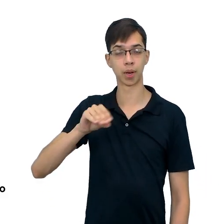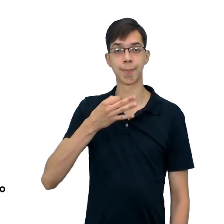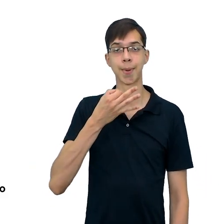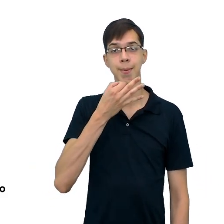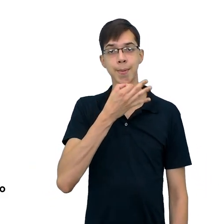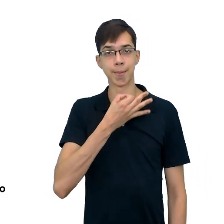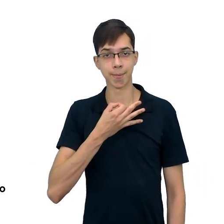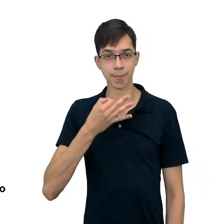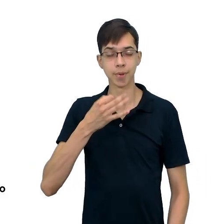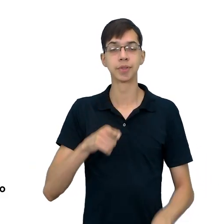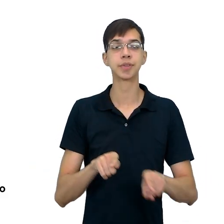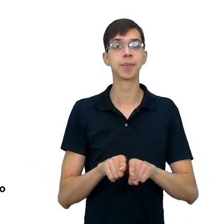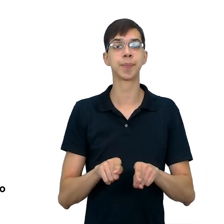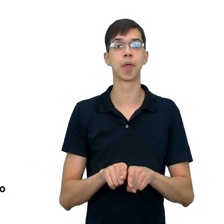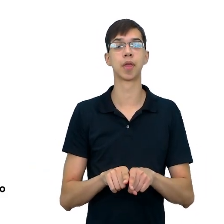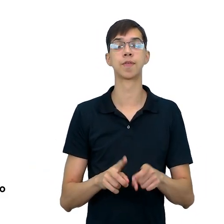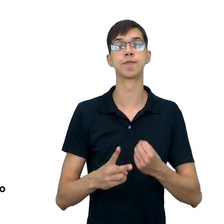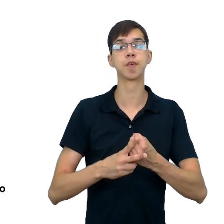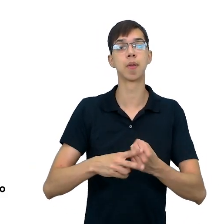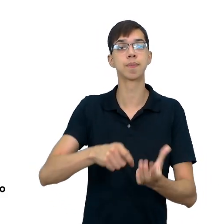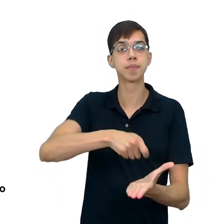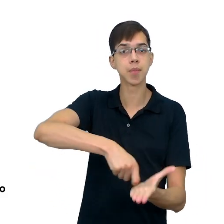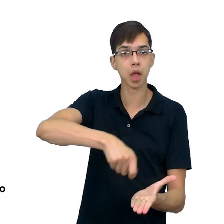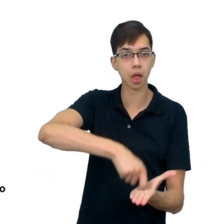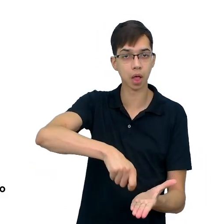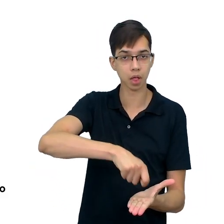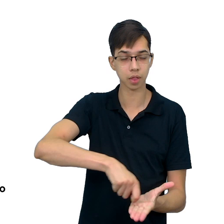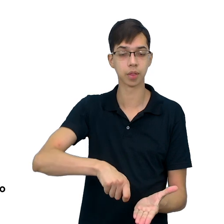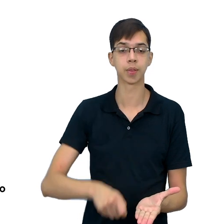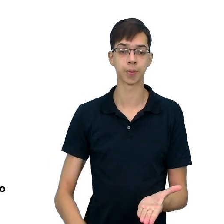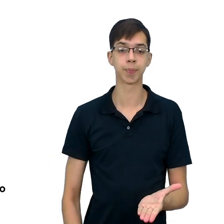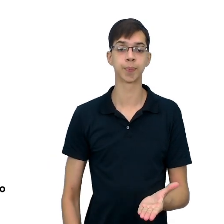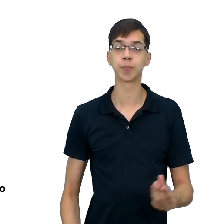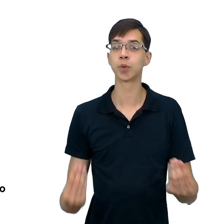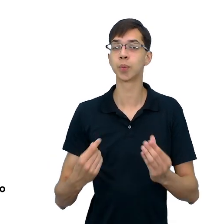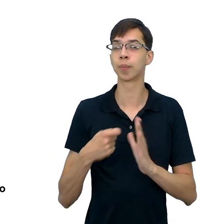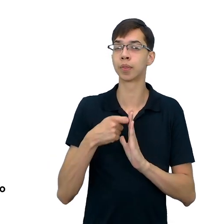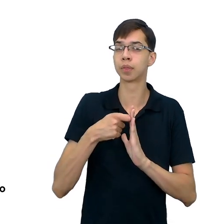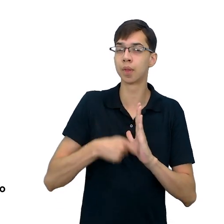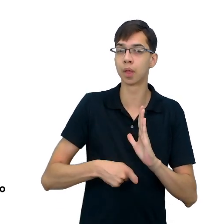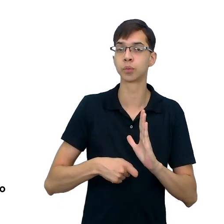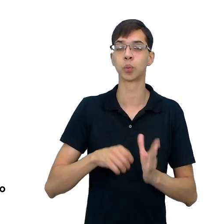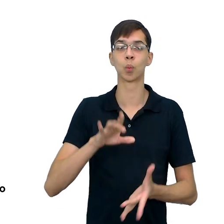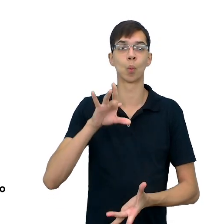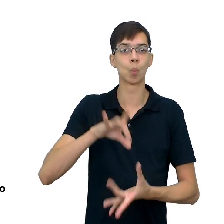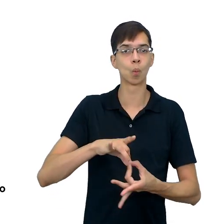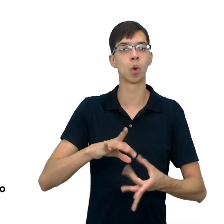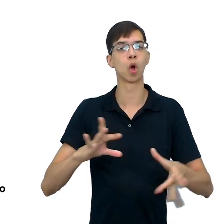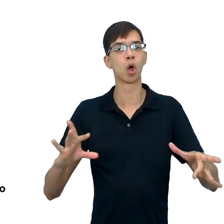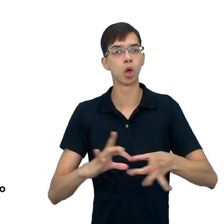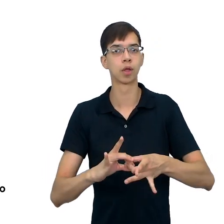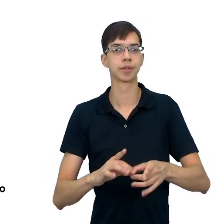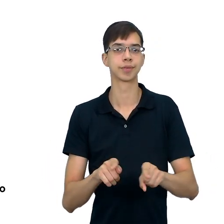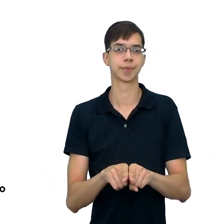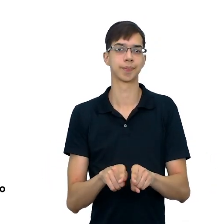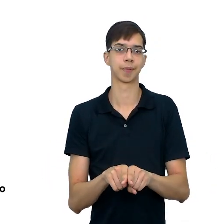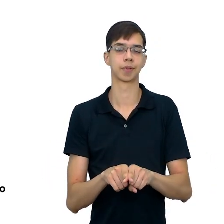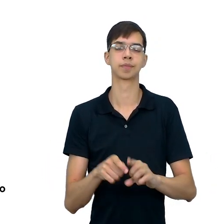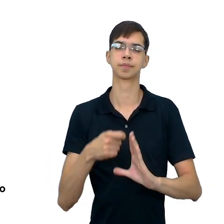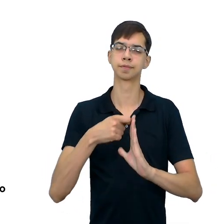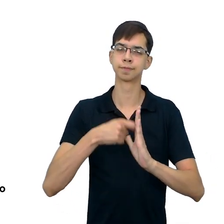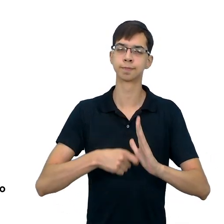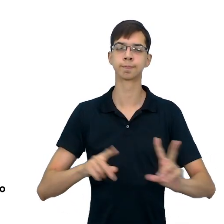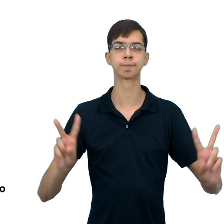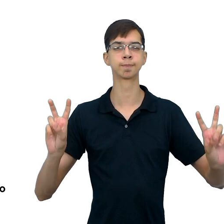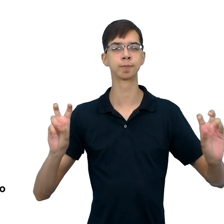escrita, e também aí as formas de composição dos textos, né, que dizem respeito aí à coesão, à coerência, à organização da progressão temática